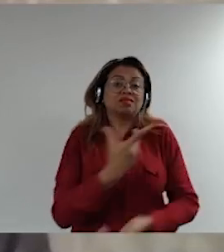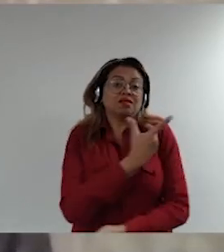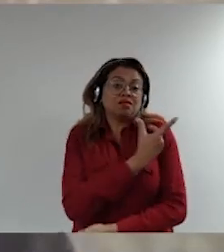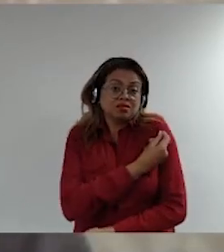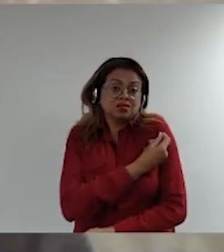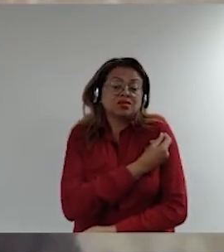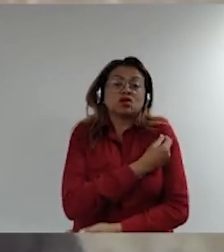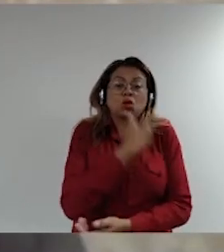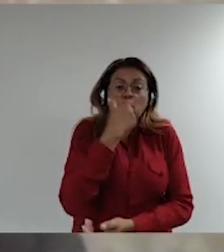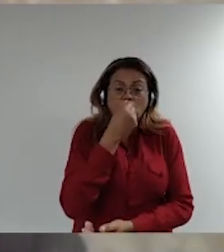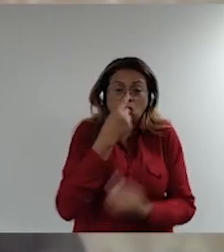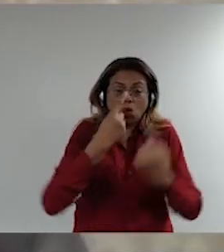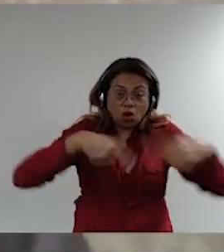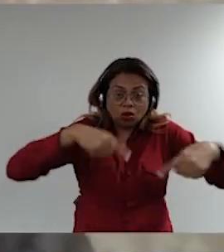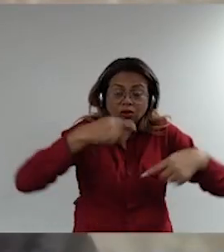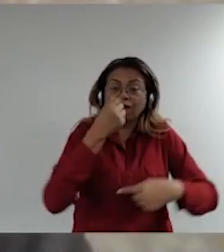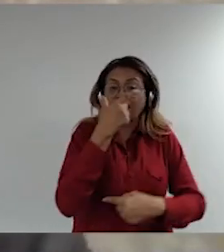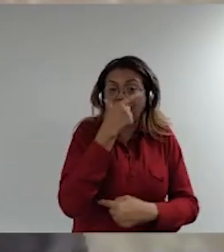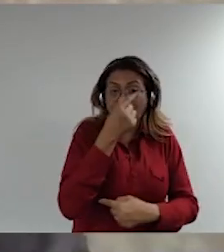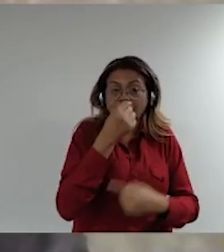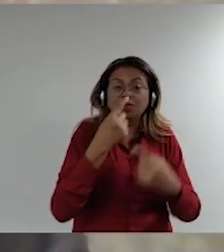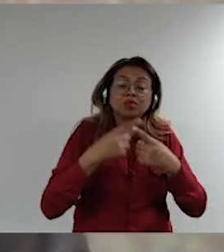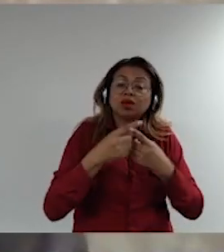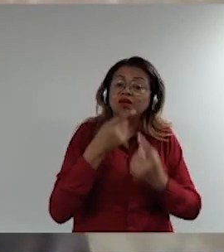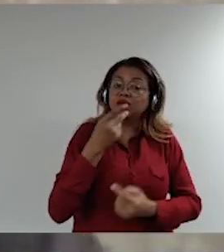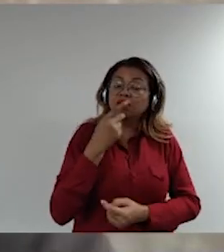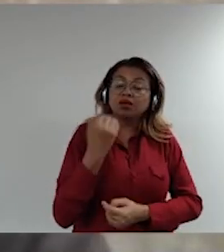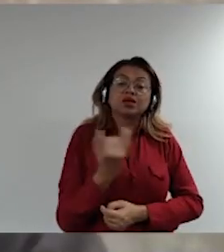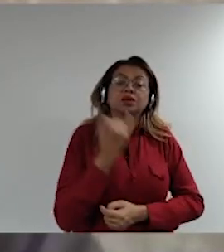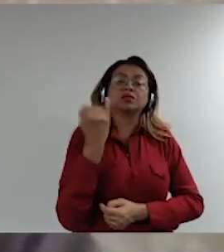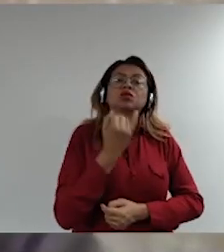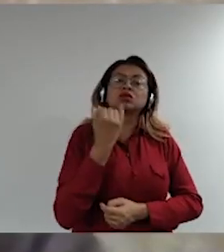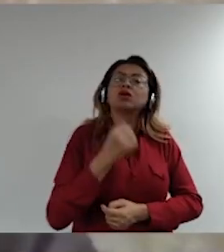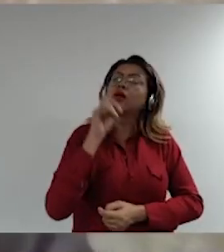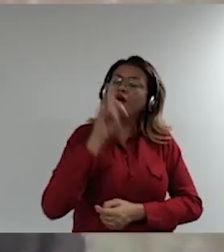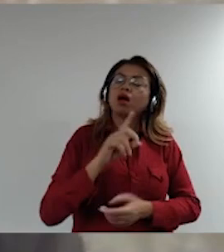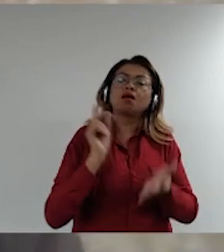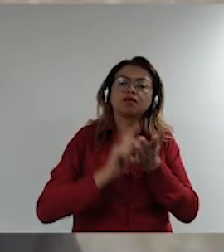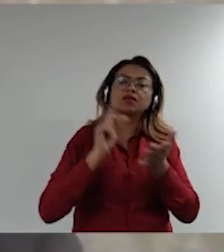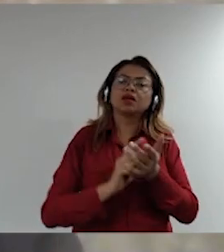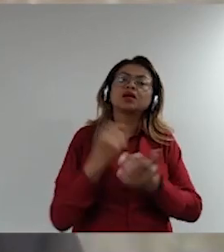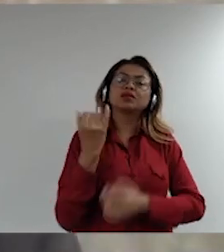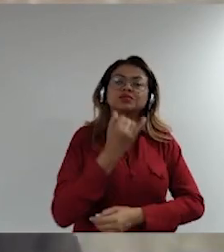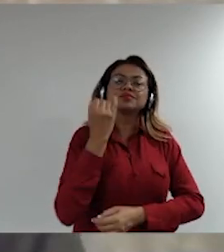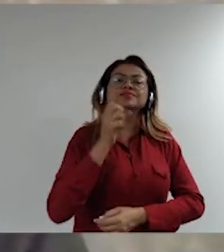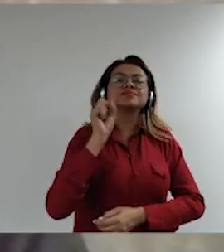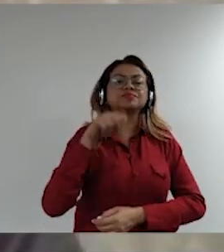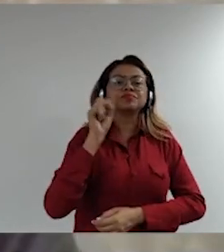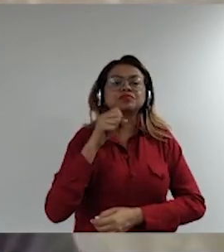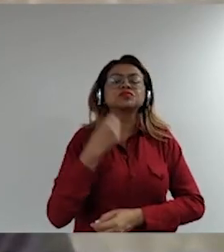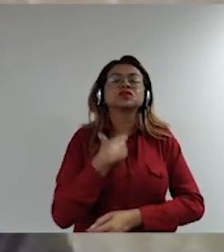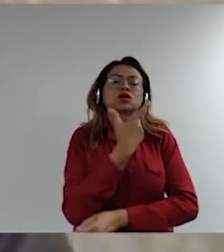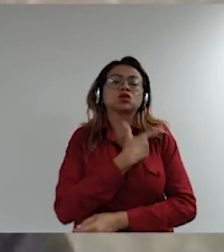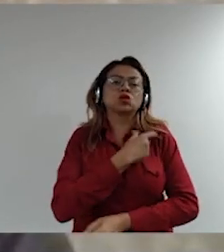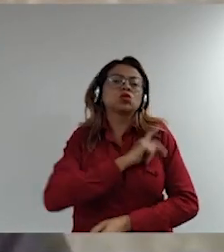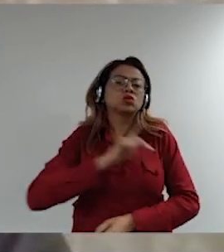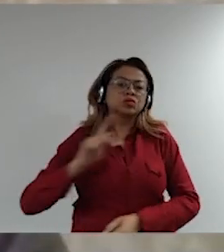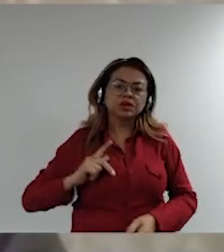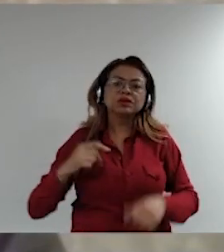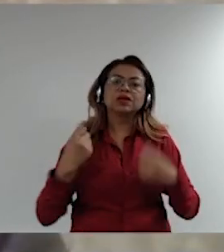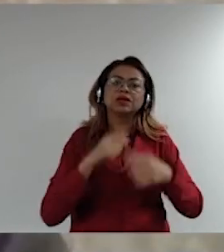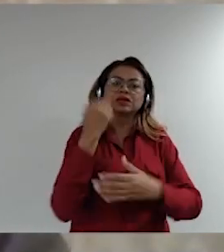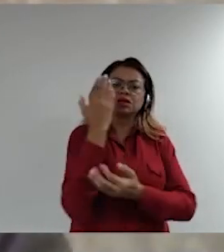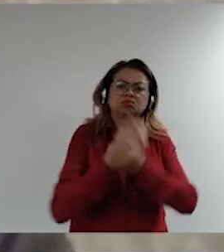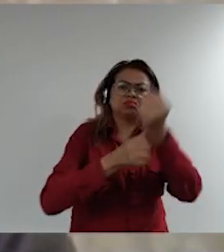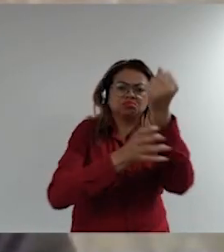HN1 porque diziam que era importante, e de fato é importante, e os presidentes arregaçaram as